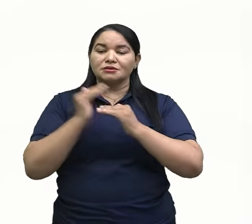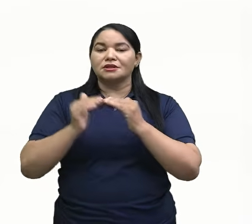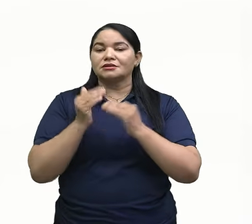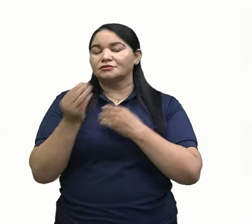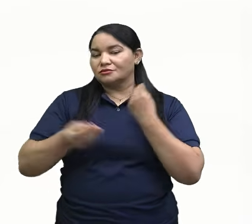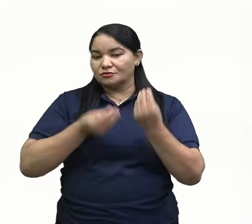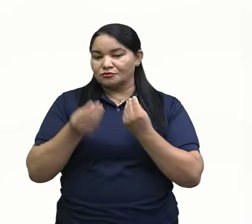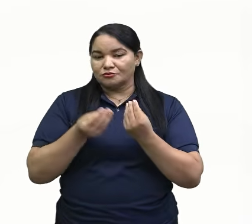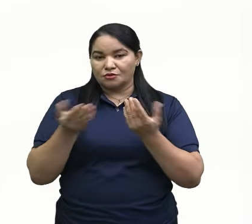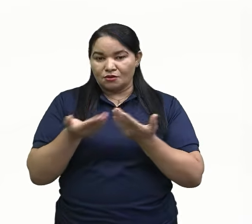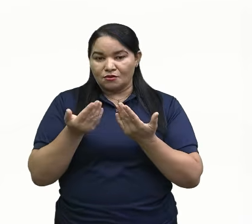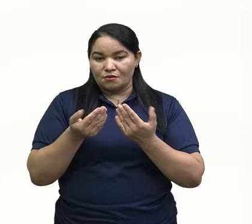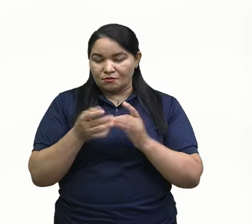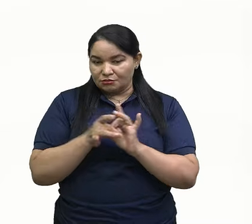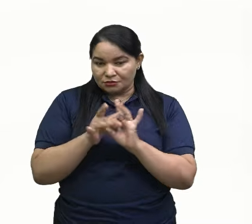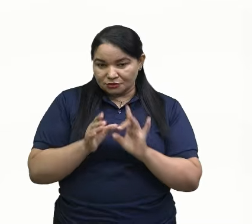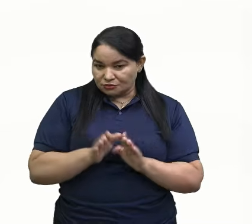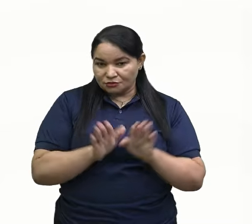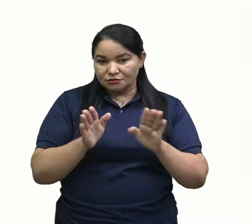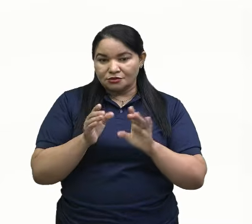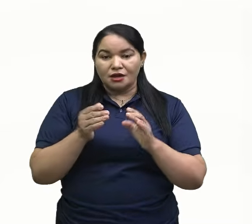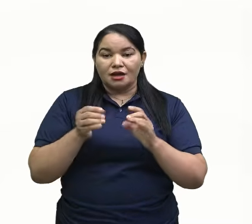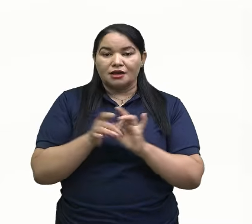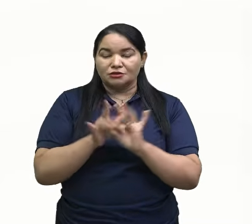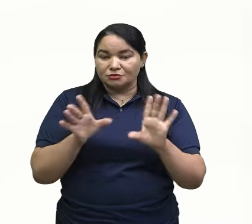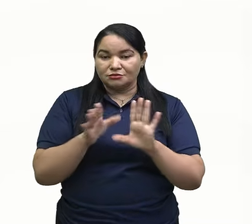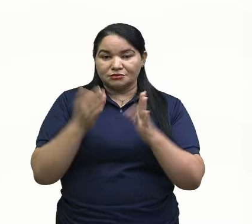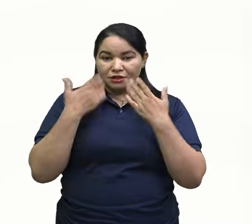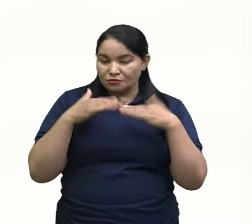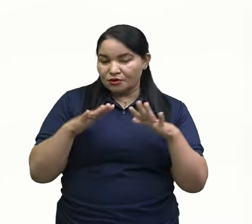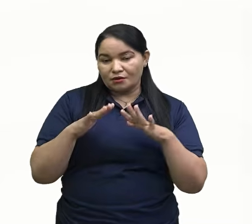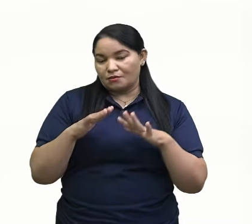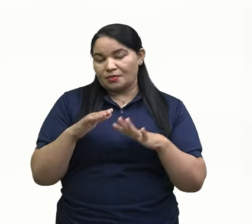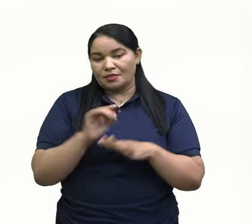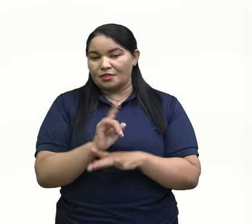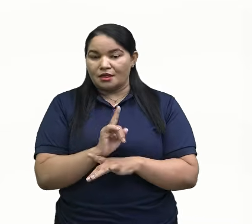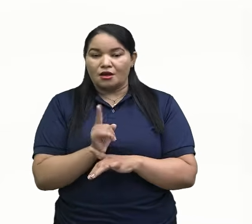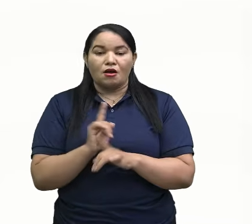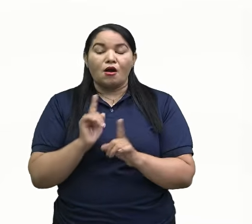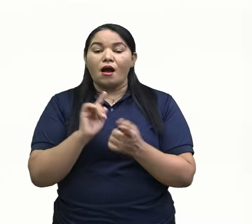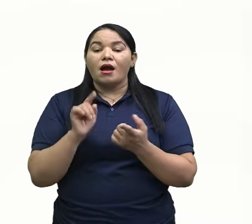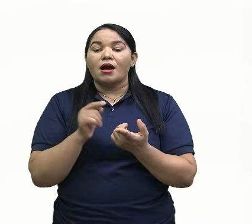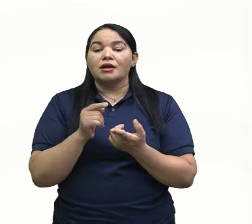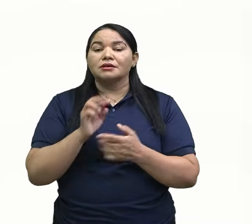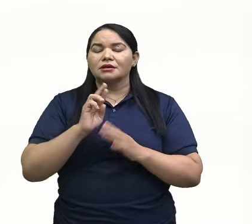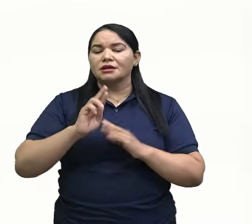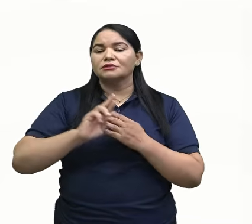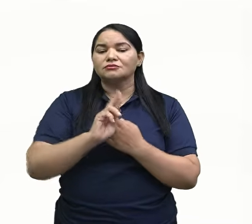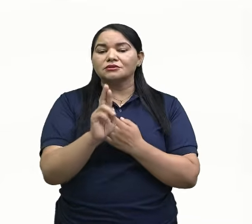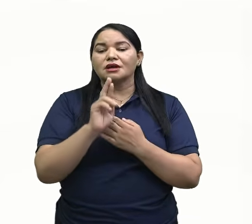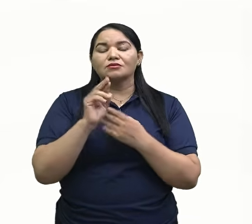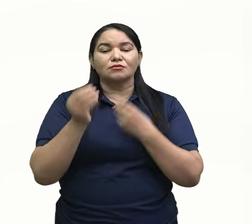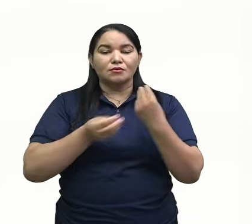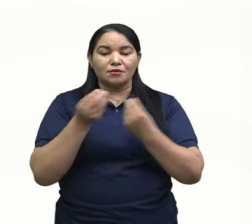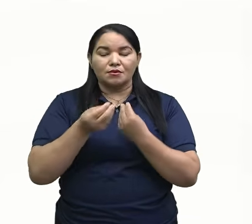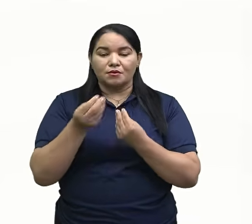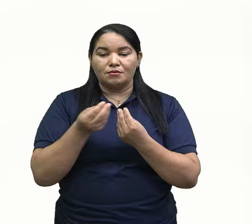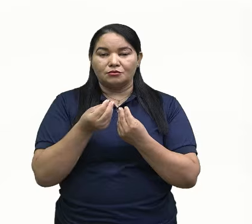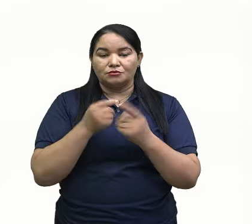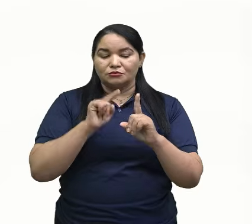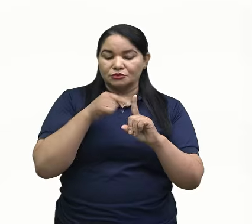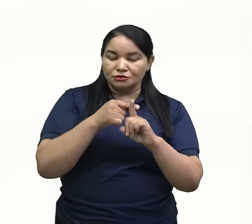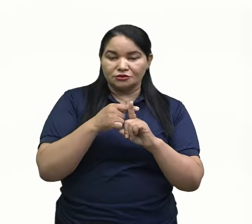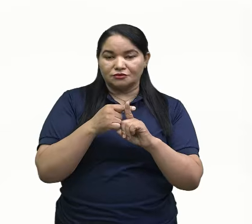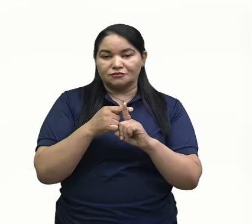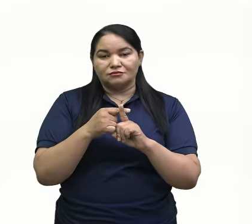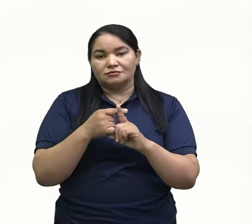mais espontâneo, né? Ou seja, a gente não vai ter um resultado positivo ali depois do cálculo que